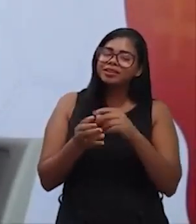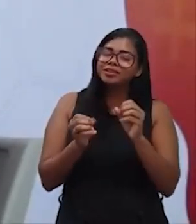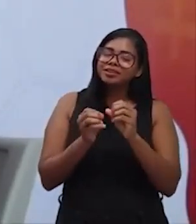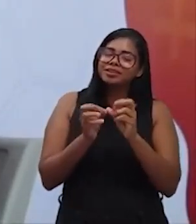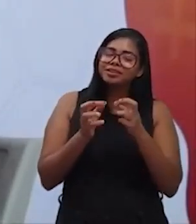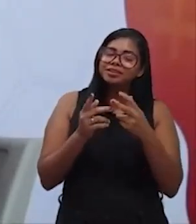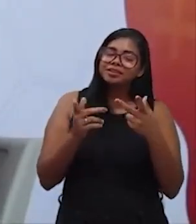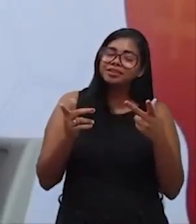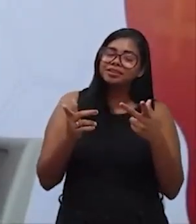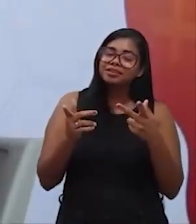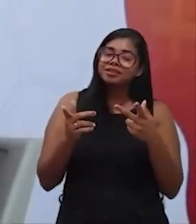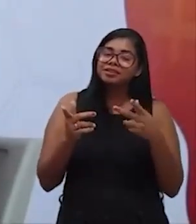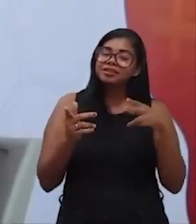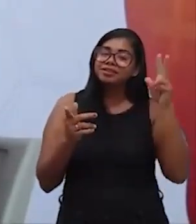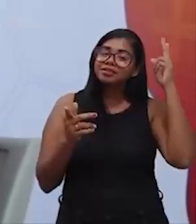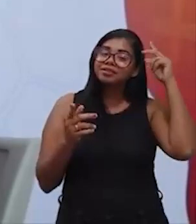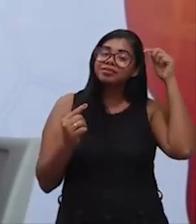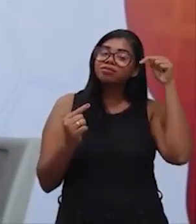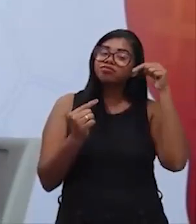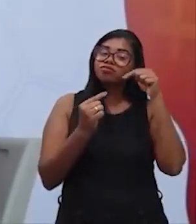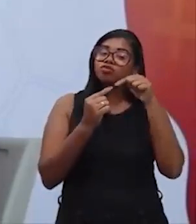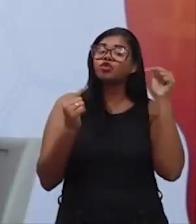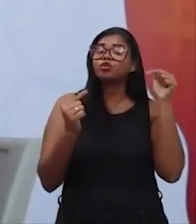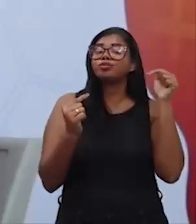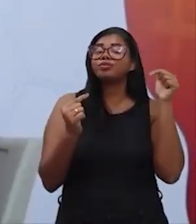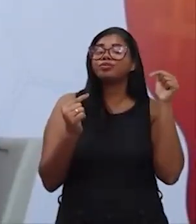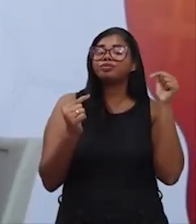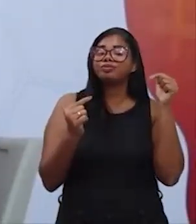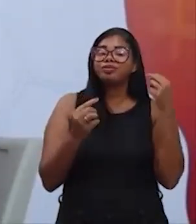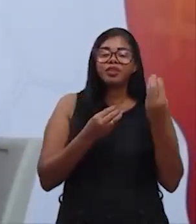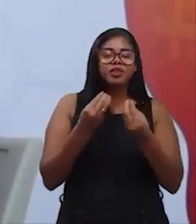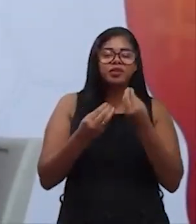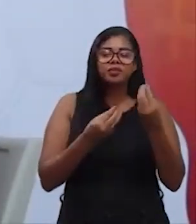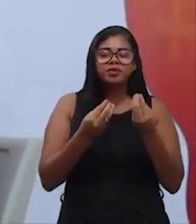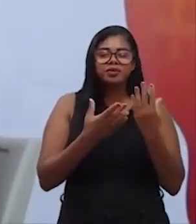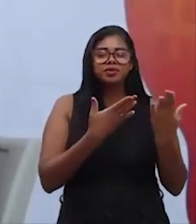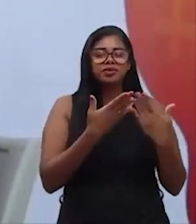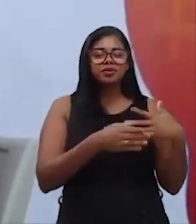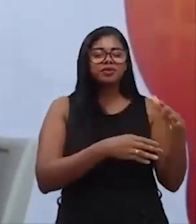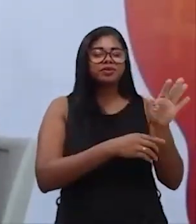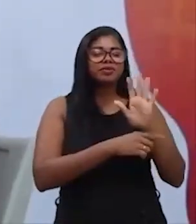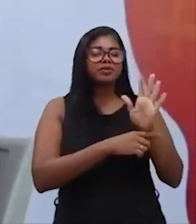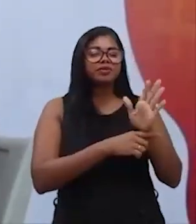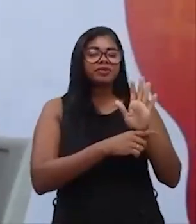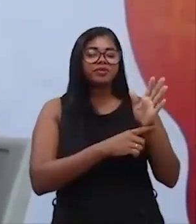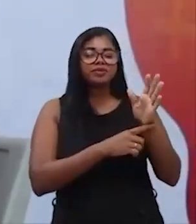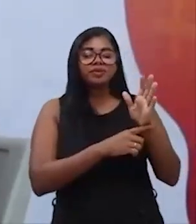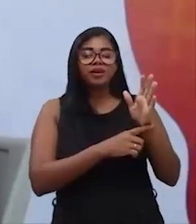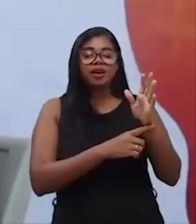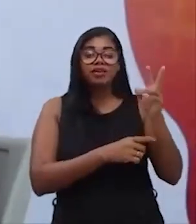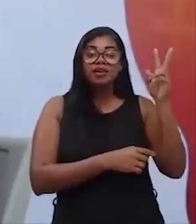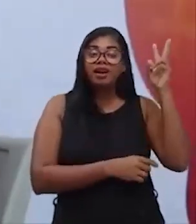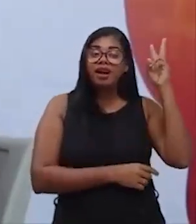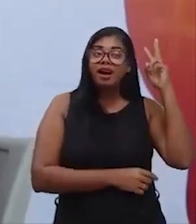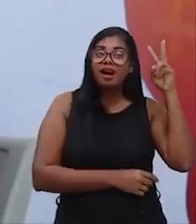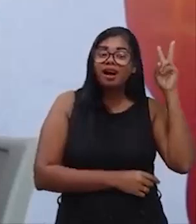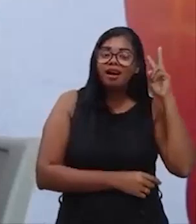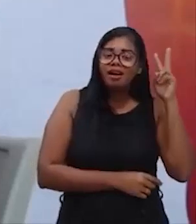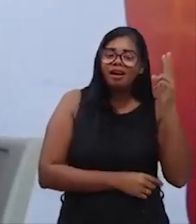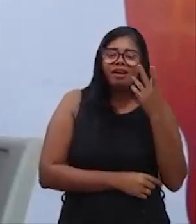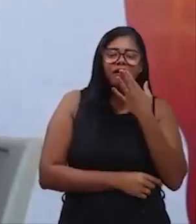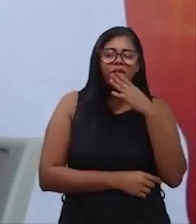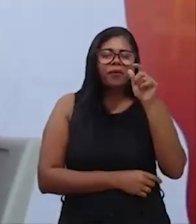né, você está de repente envolvido em um projeto, está assistindo um filme e à luz do filme, uma